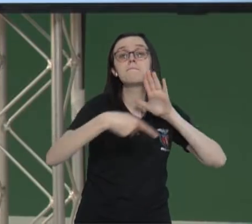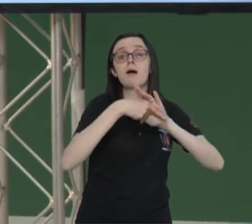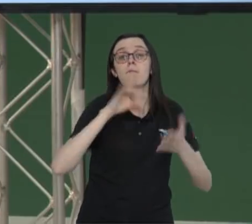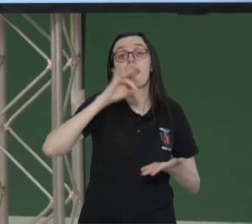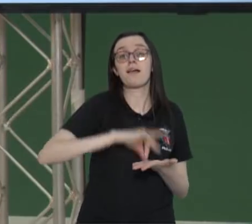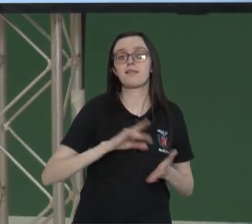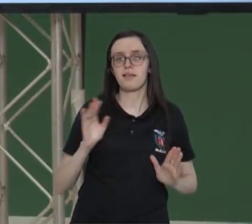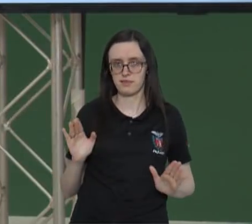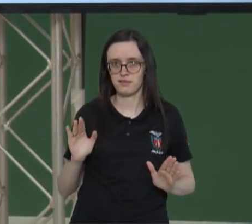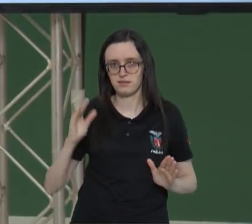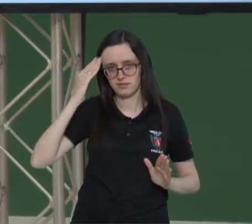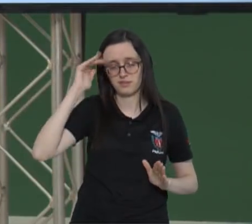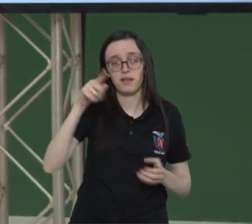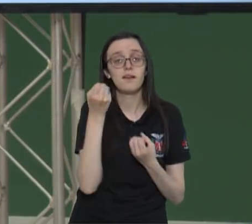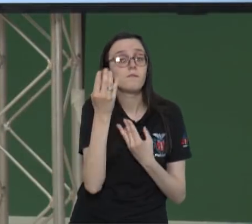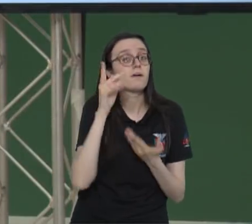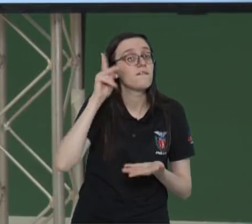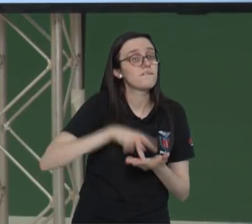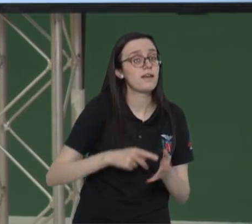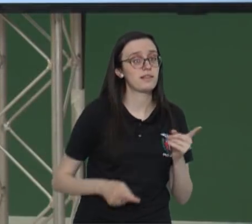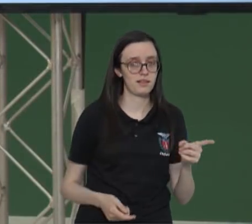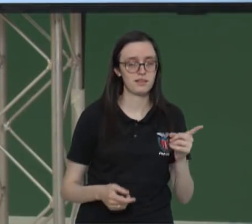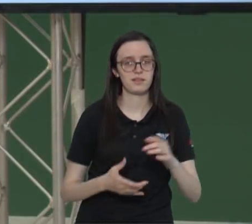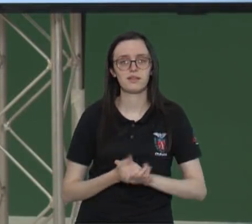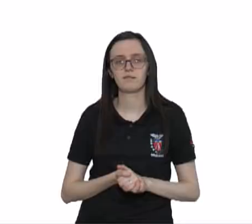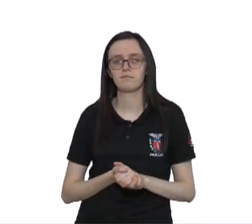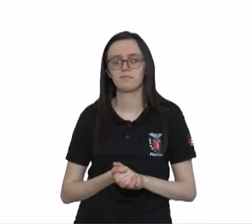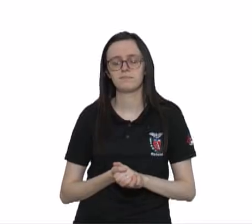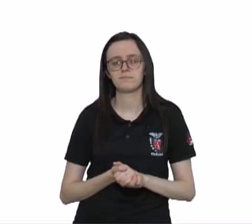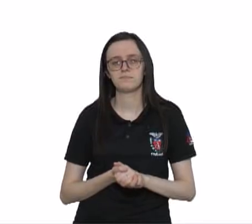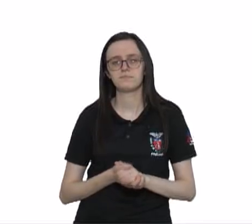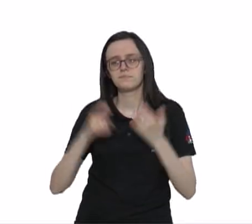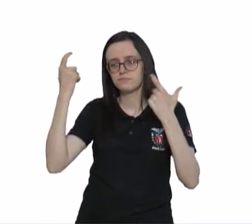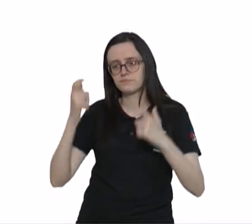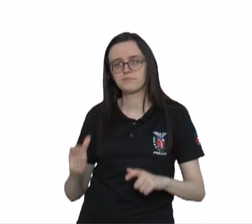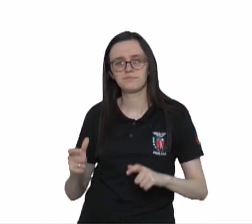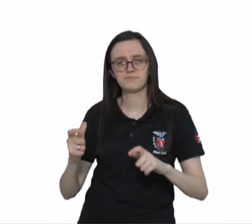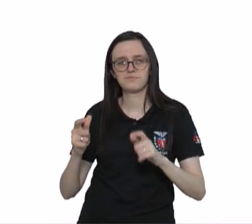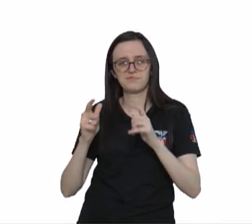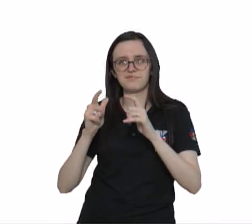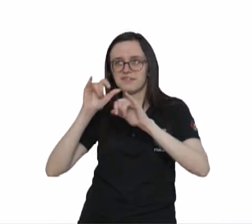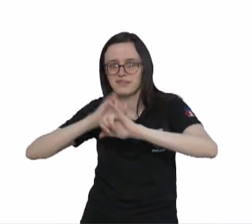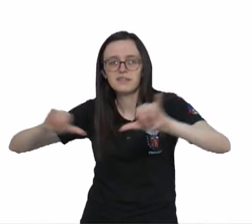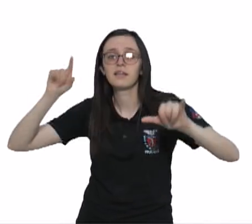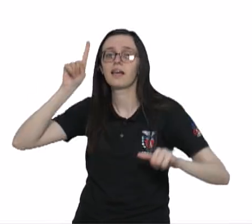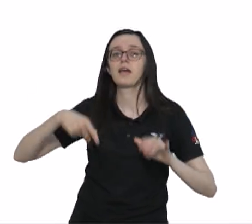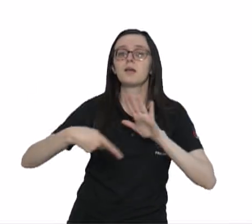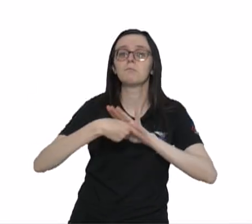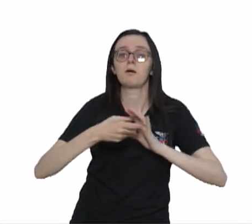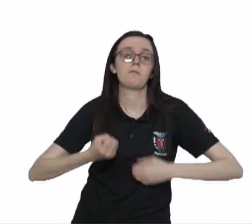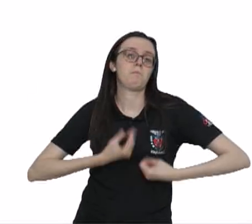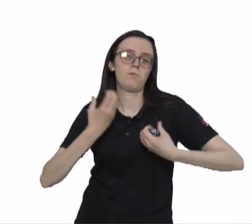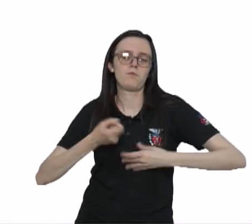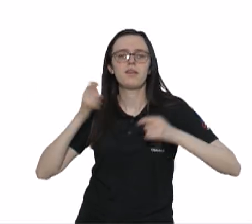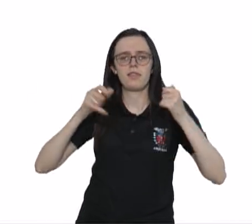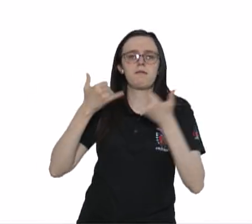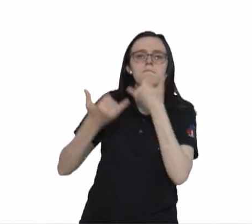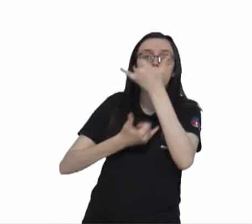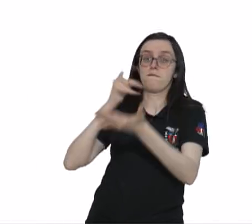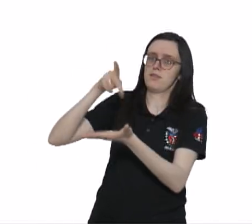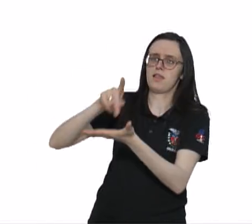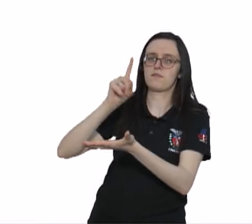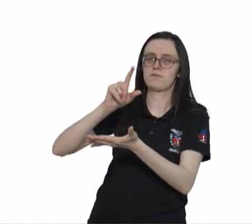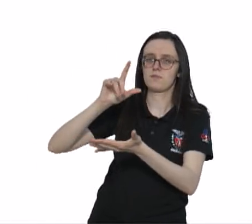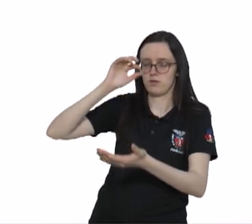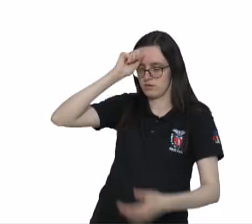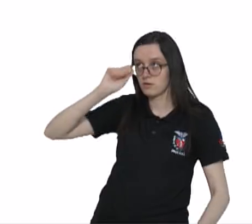né? São informações verdadeiras. No classificado poético, você pode criar situações e brincar com essa realidade. Não é? Ou